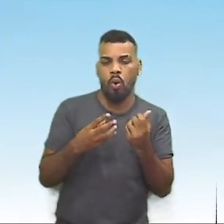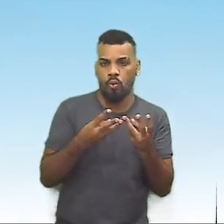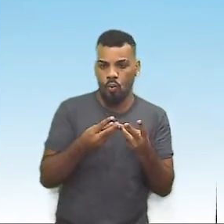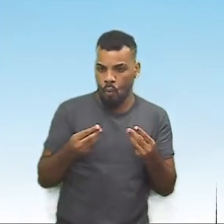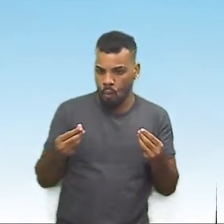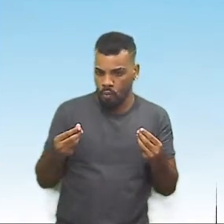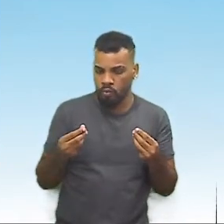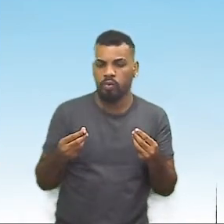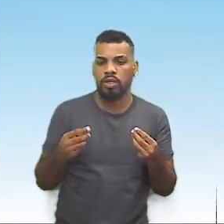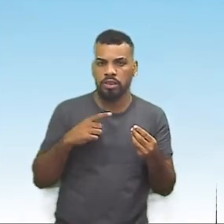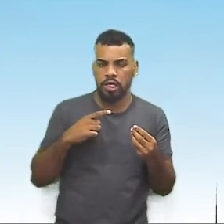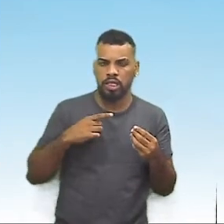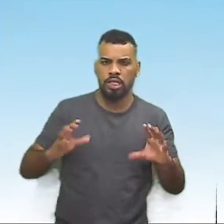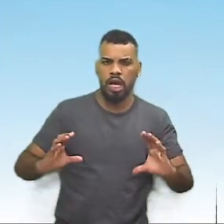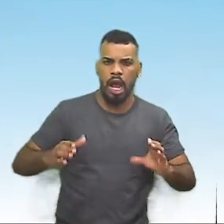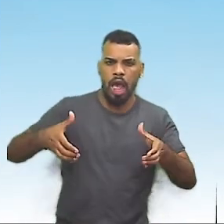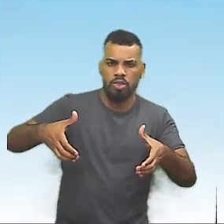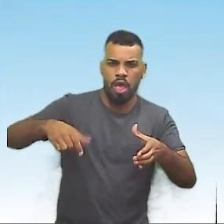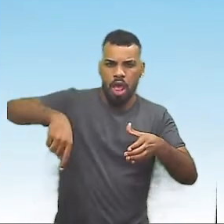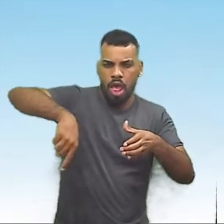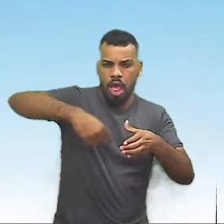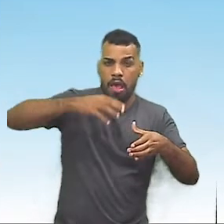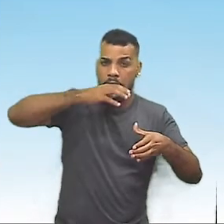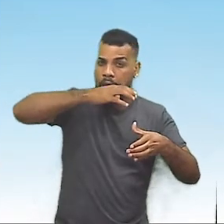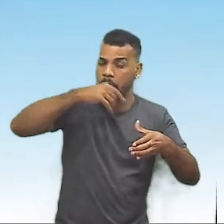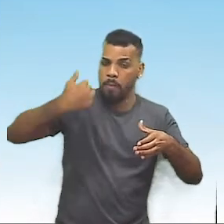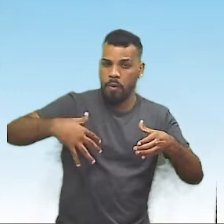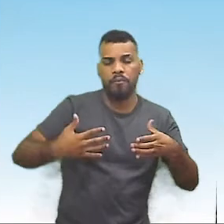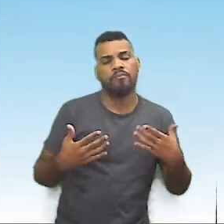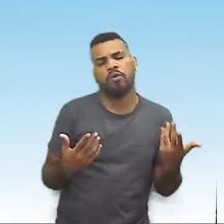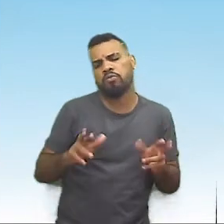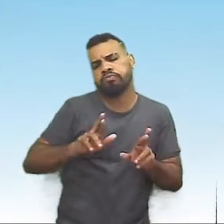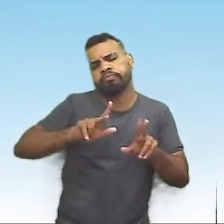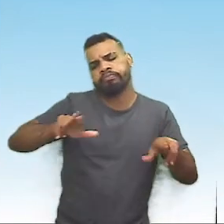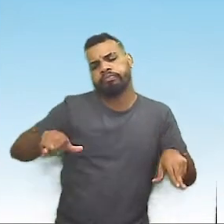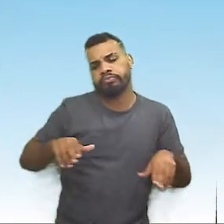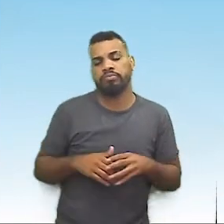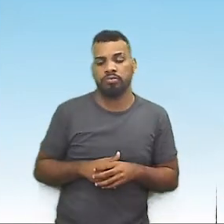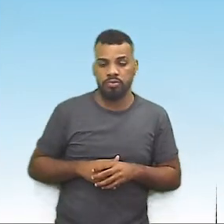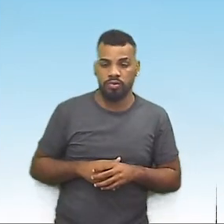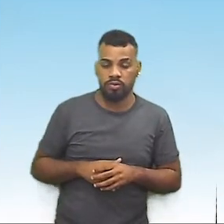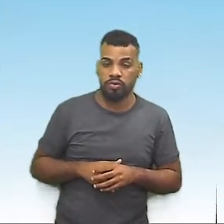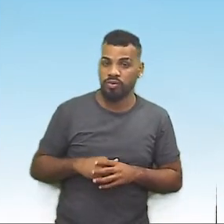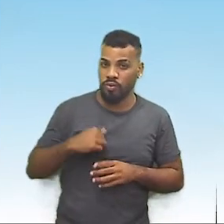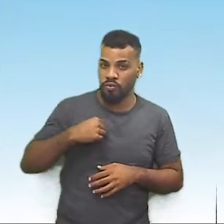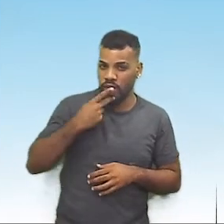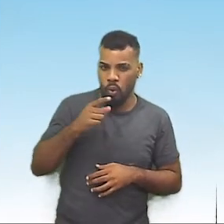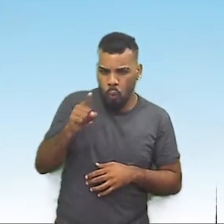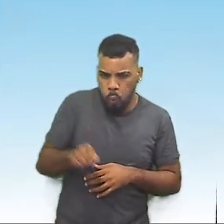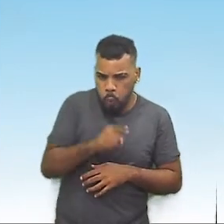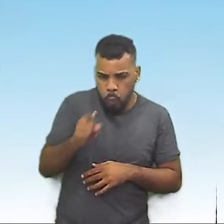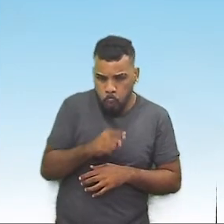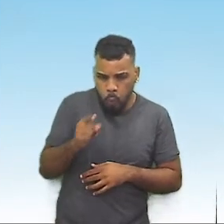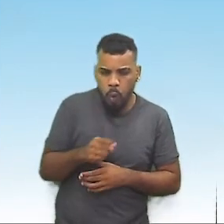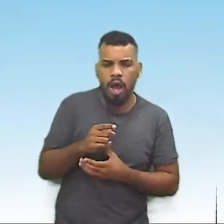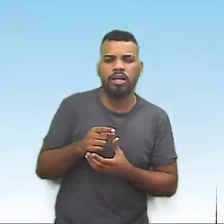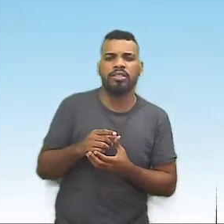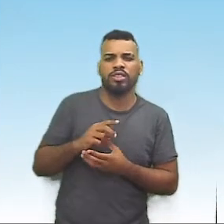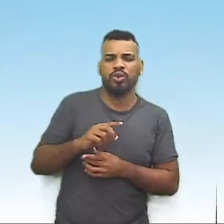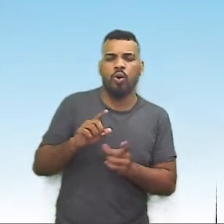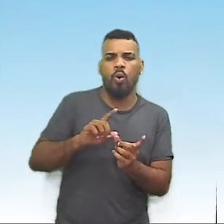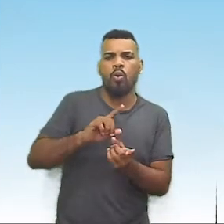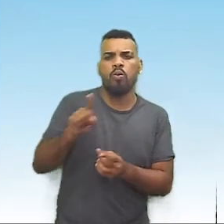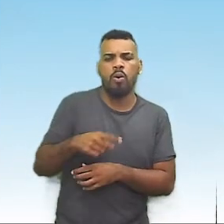tem caldeiras, trocadores de calor. Bom, como eu falei de turbinas a vapor, turbinas a gás, motores